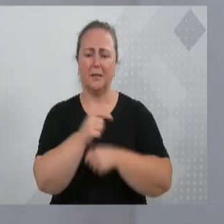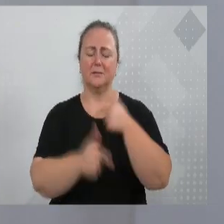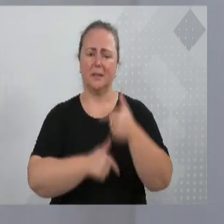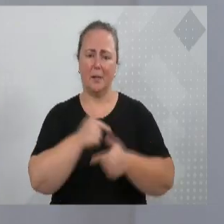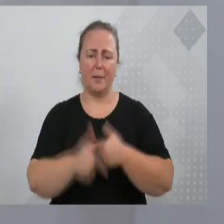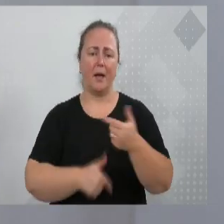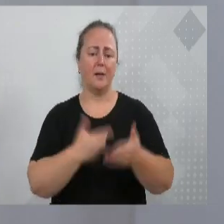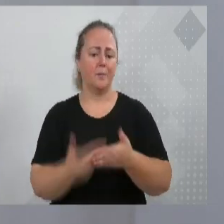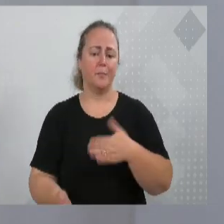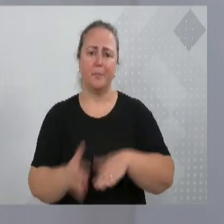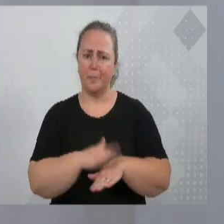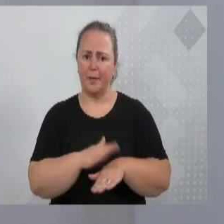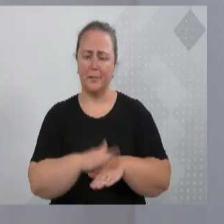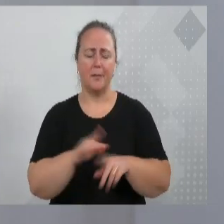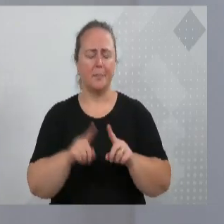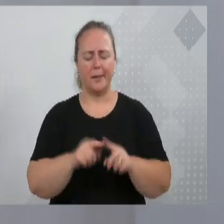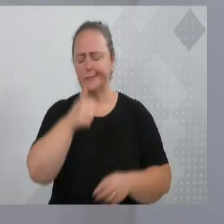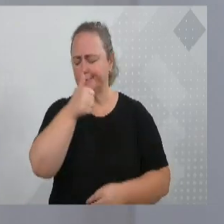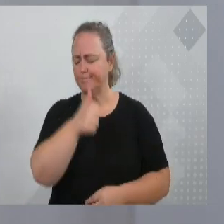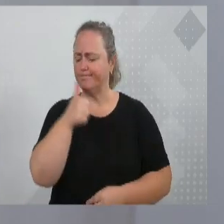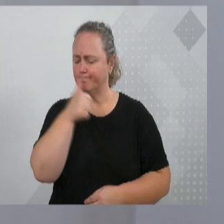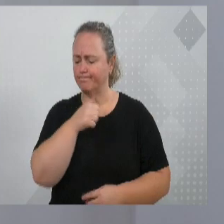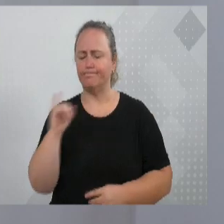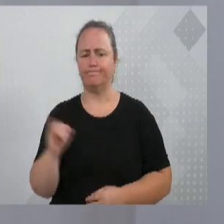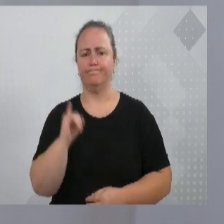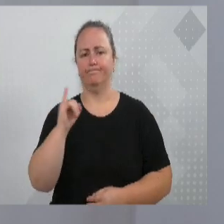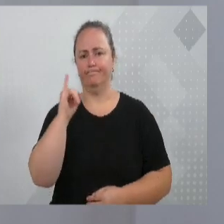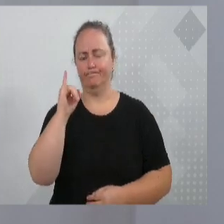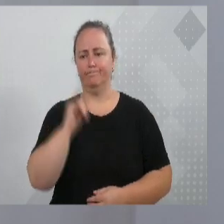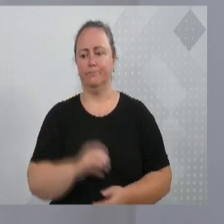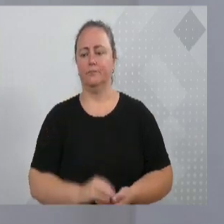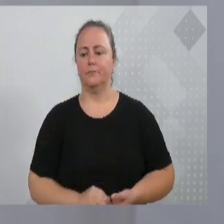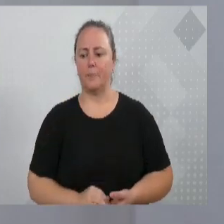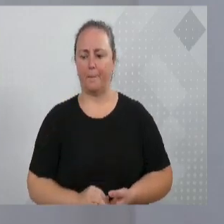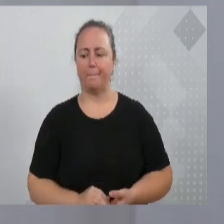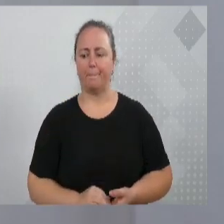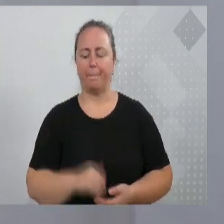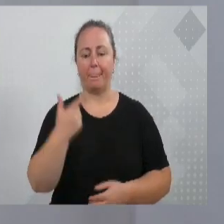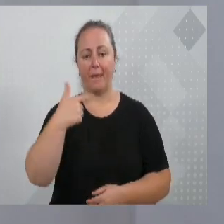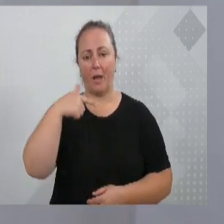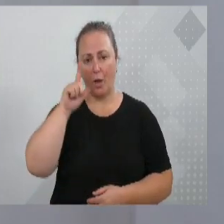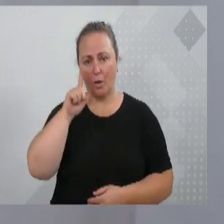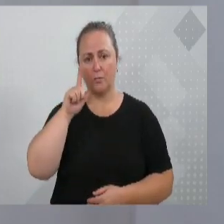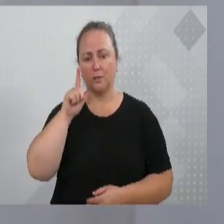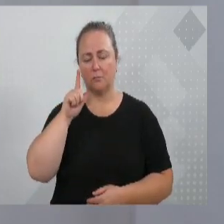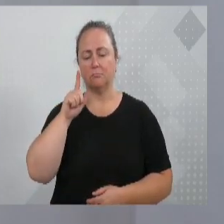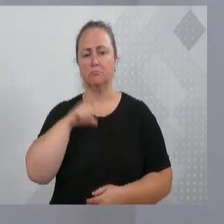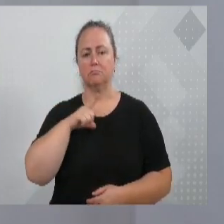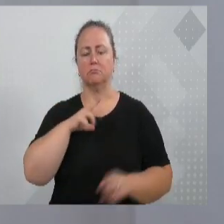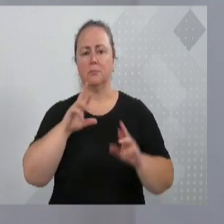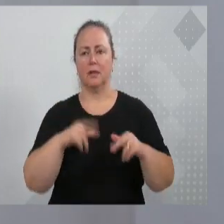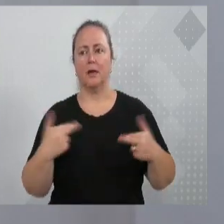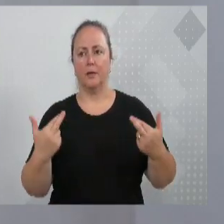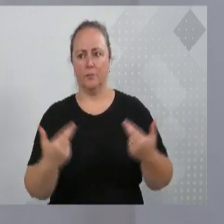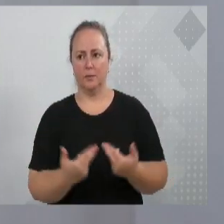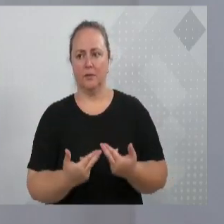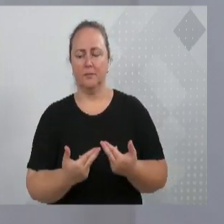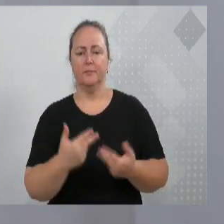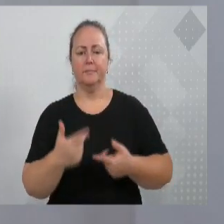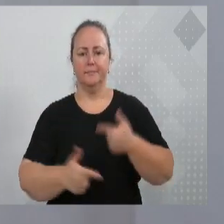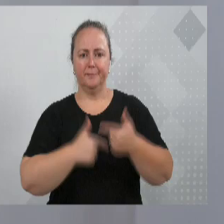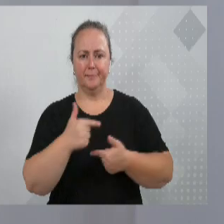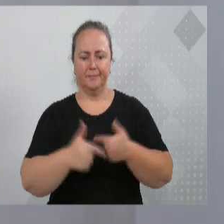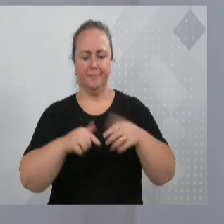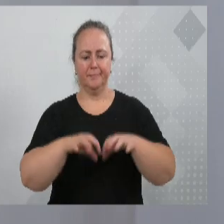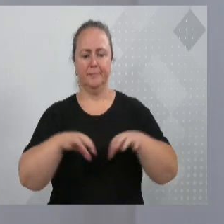mas é necessário que a gente tá aqui adiante essa questão eu queria dizer que ontem nós tivemos uma reunião até eu tenho uma metodologia de trabalho